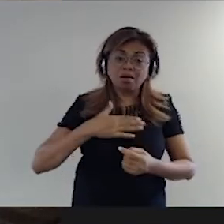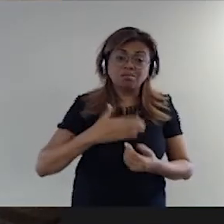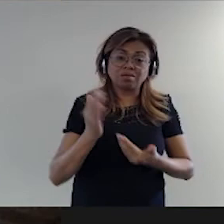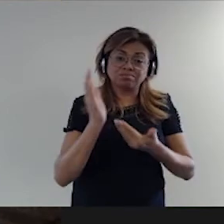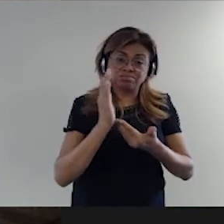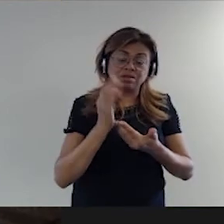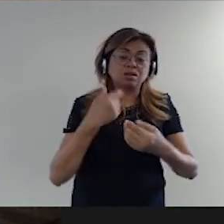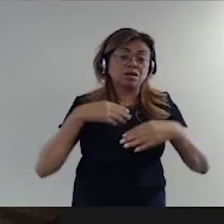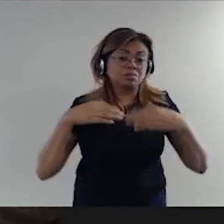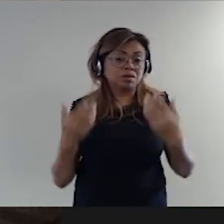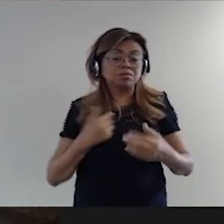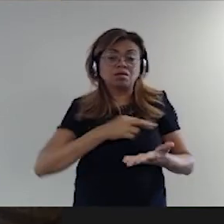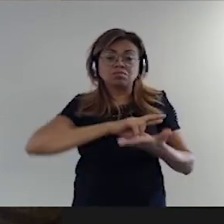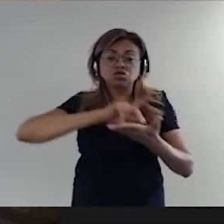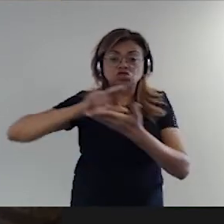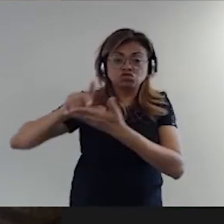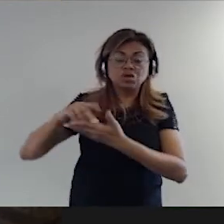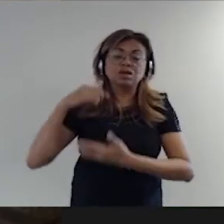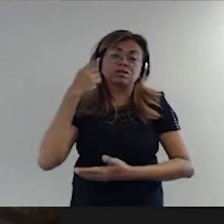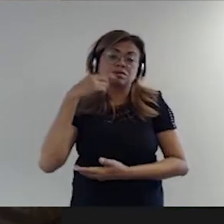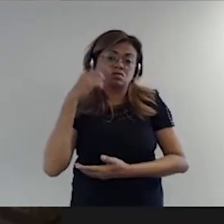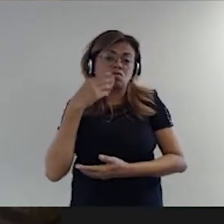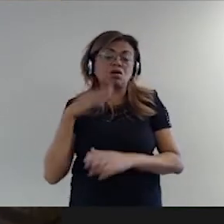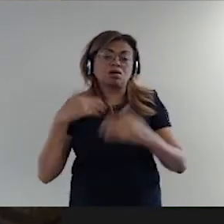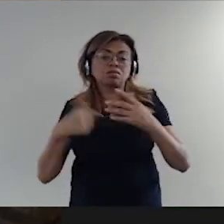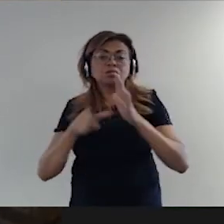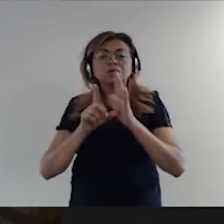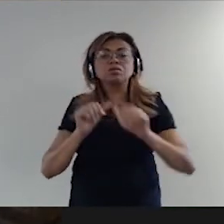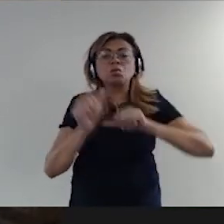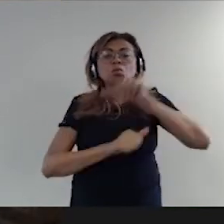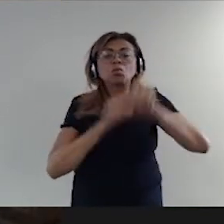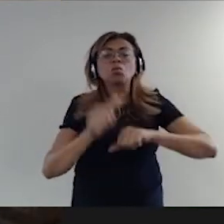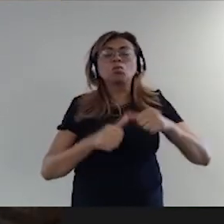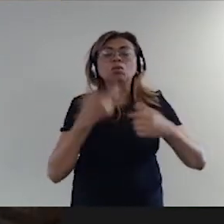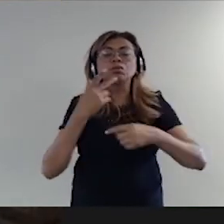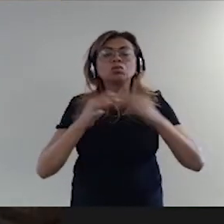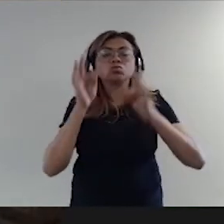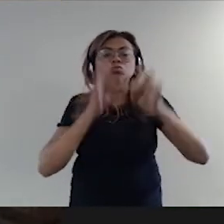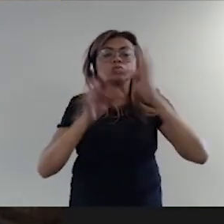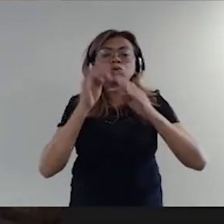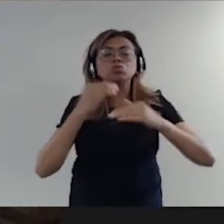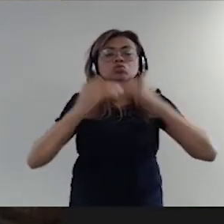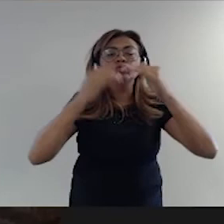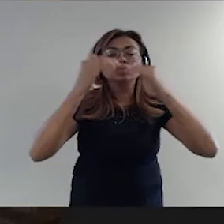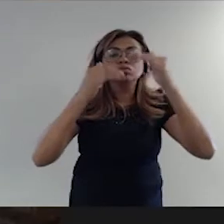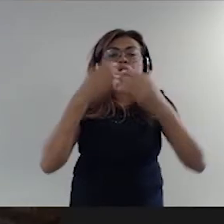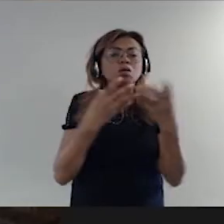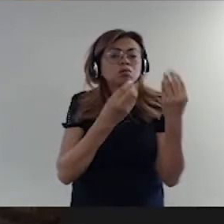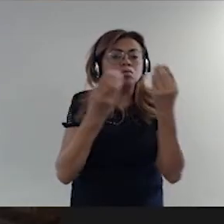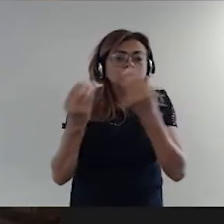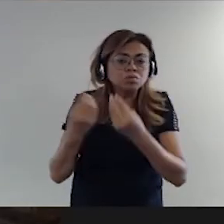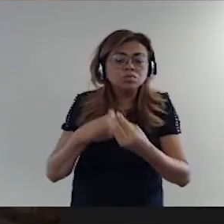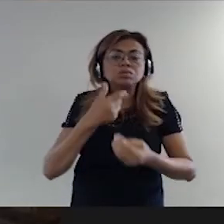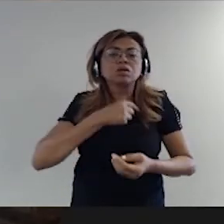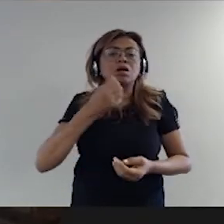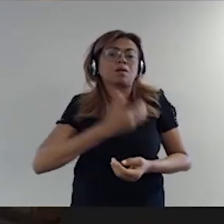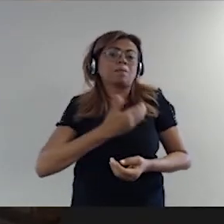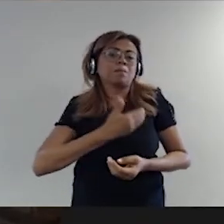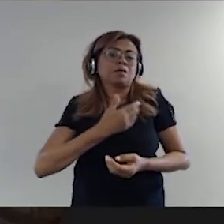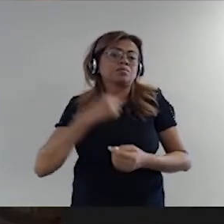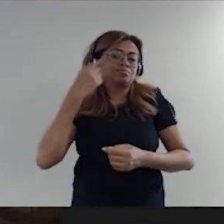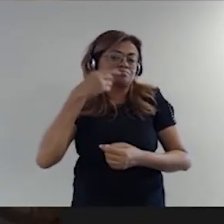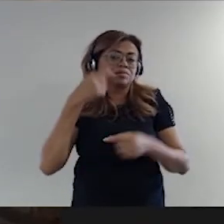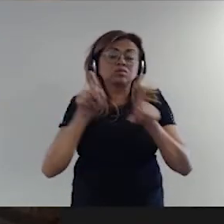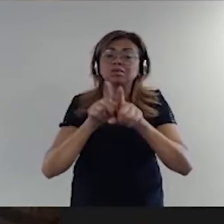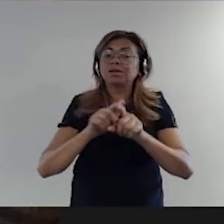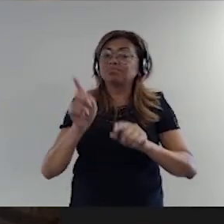advocacia, que é coerente com a mudança que existe no mundo, desenvolvimento tecnológico, e muitos colegas advogados não estavam preparados